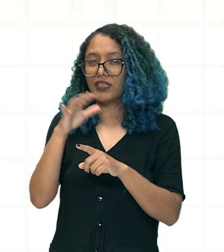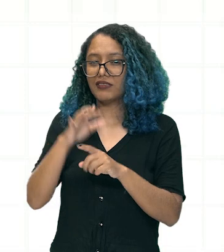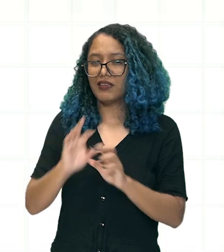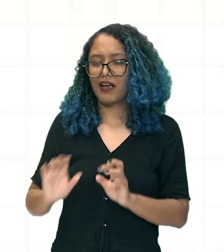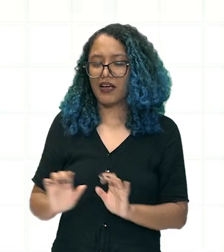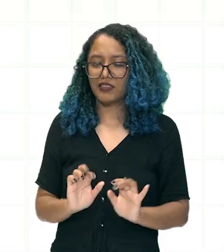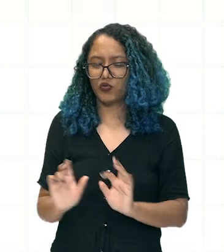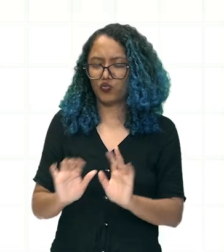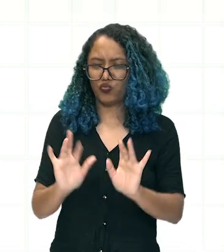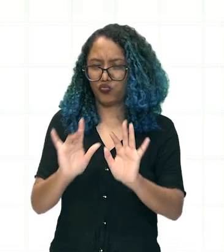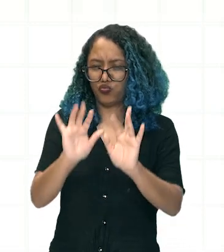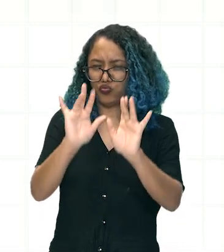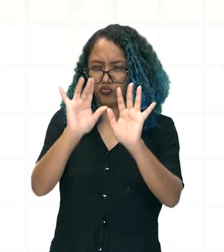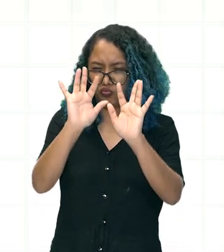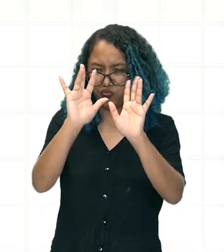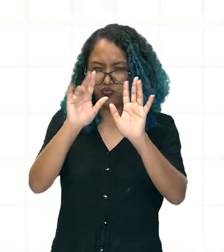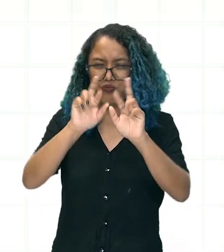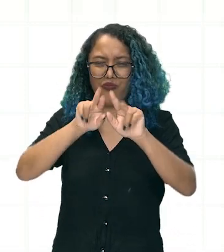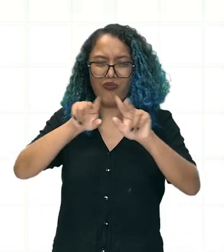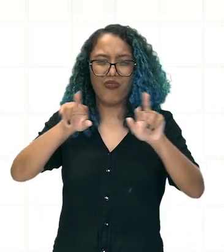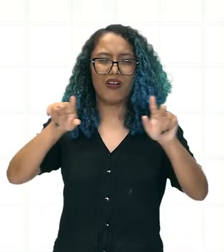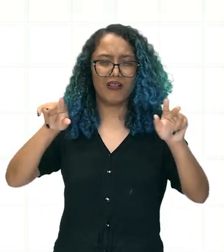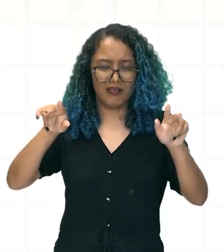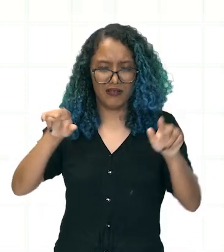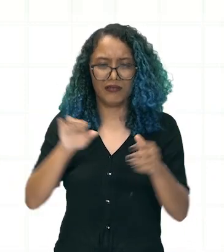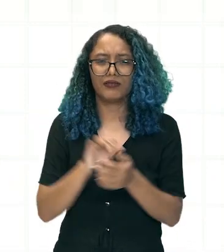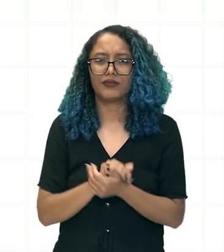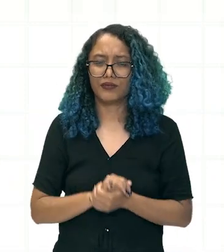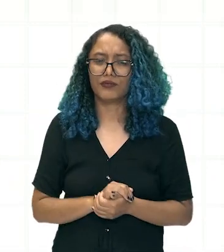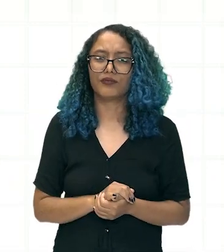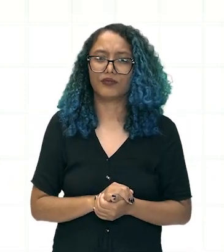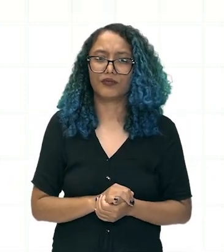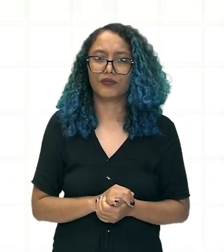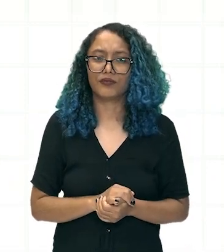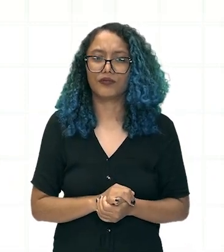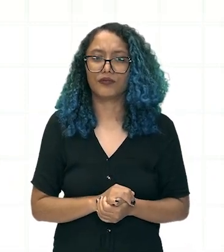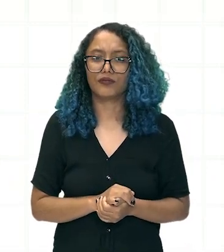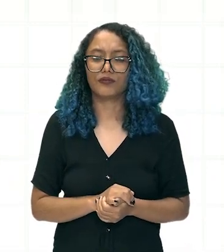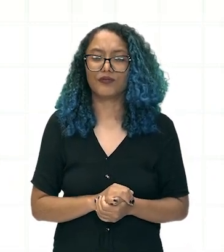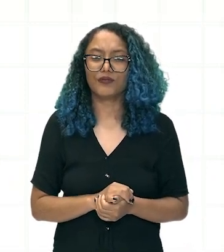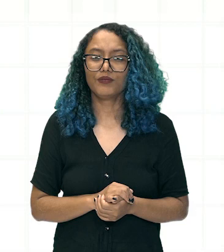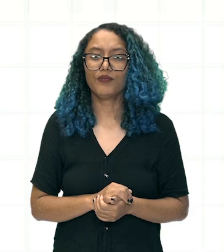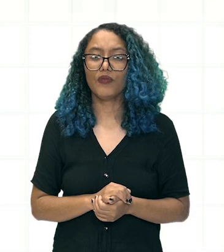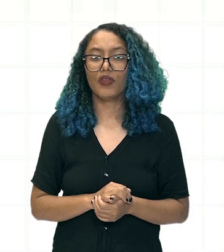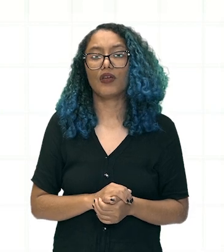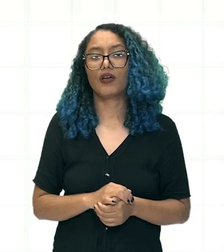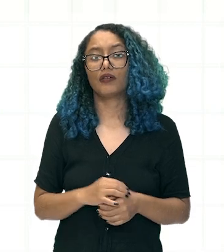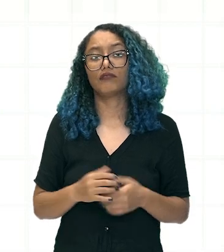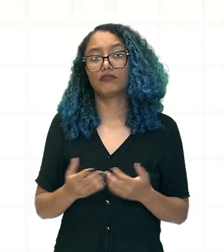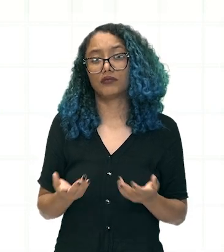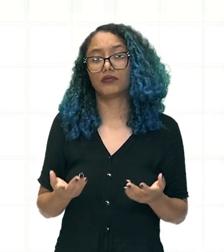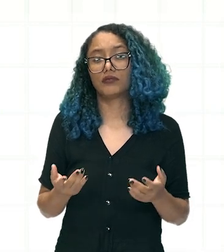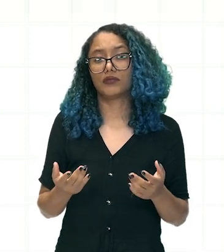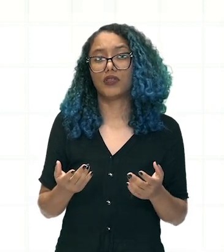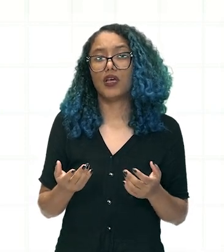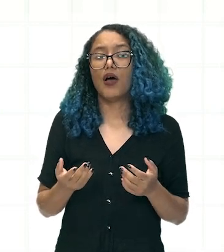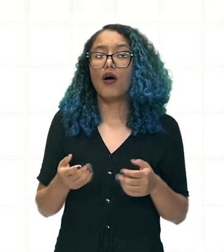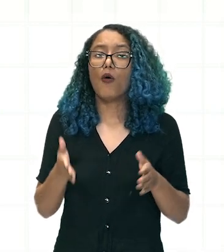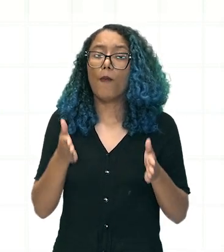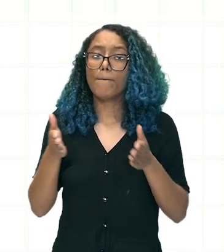em grande quantidade, tá? Outra coisa é ao longo dos anos. Então, nós temos